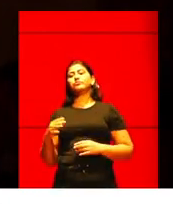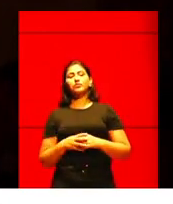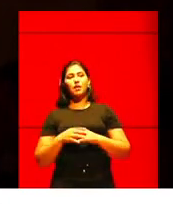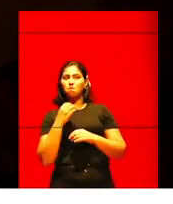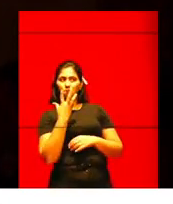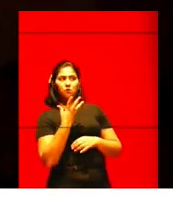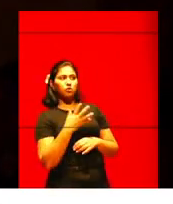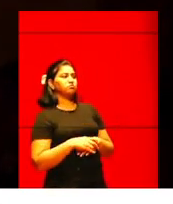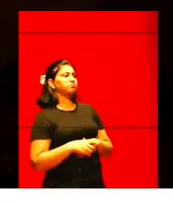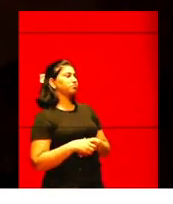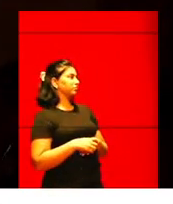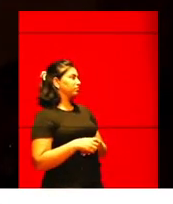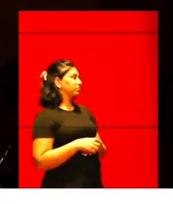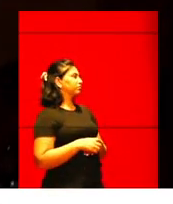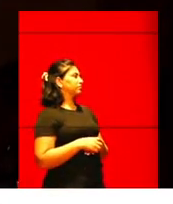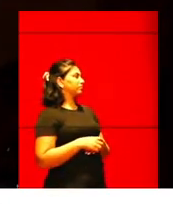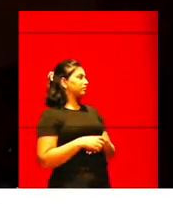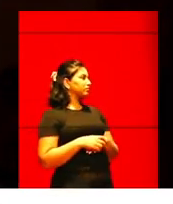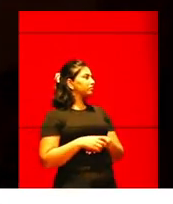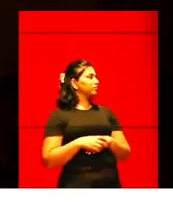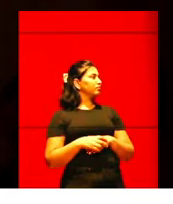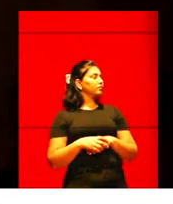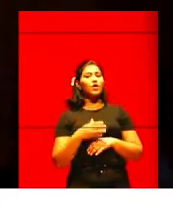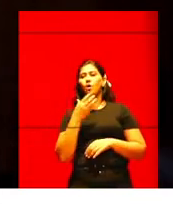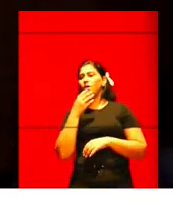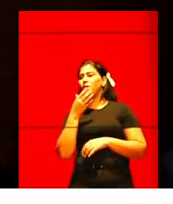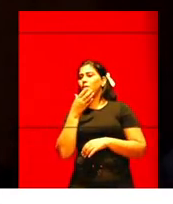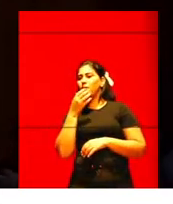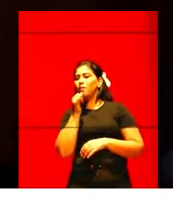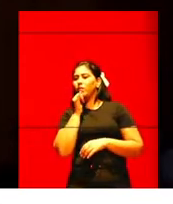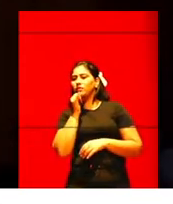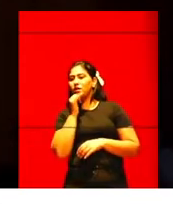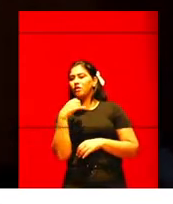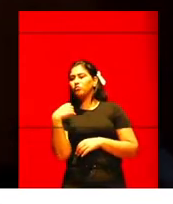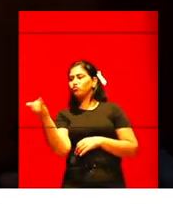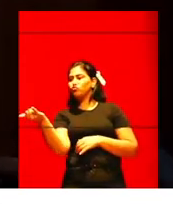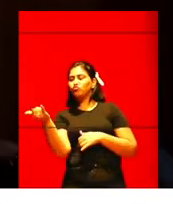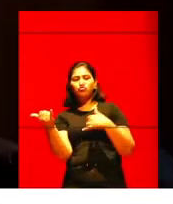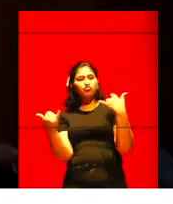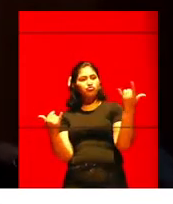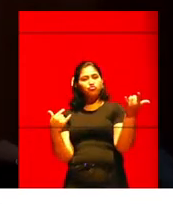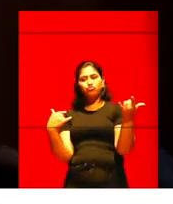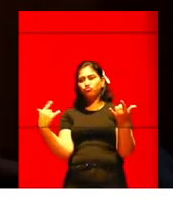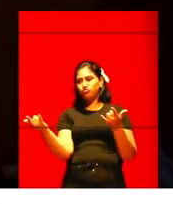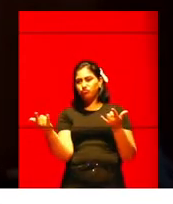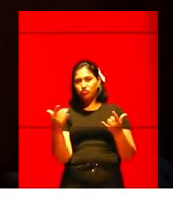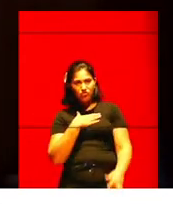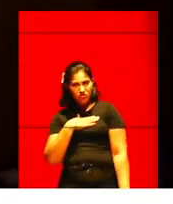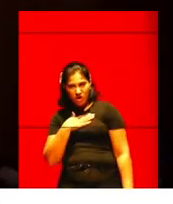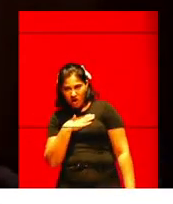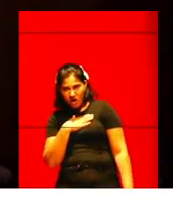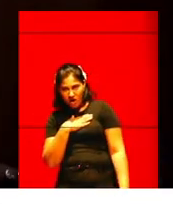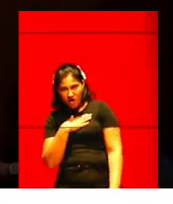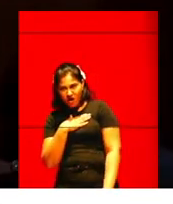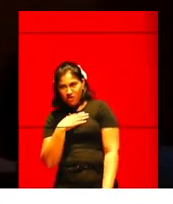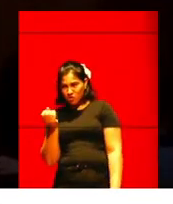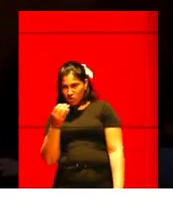Estranho? Sim. Homem-Aranha sem volta para casa? Sim, gostaram?